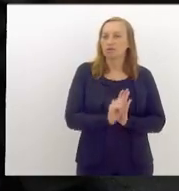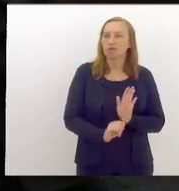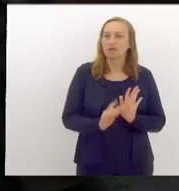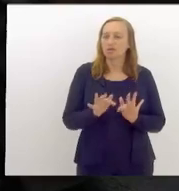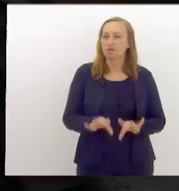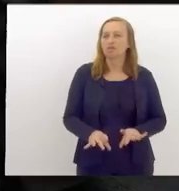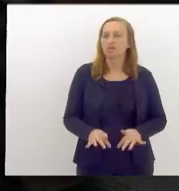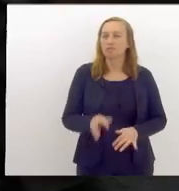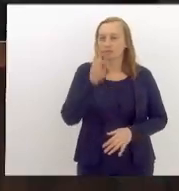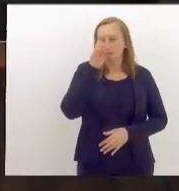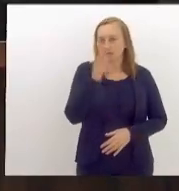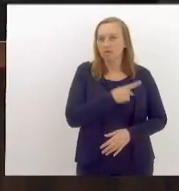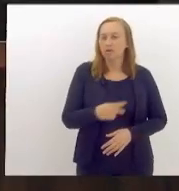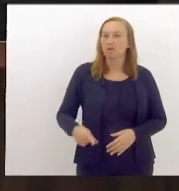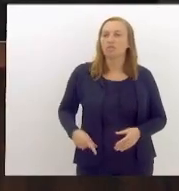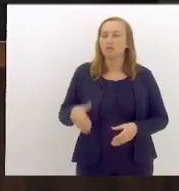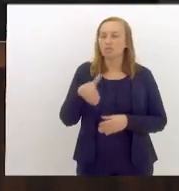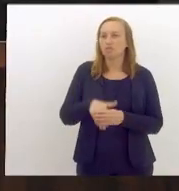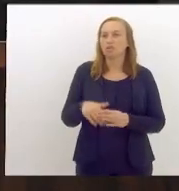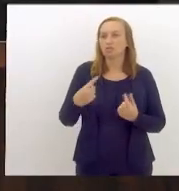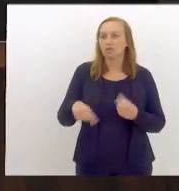final de redação senhor presidente